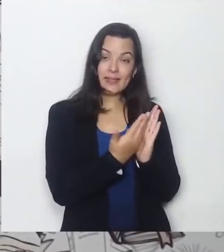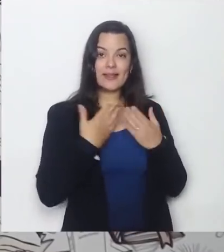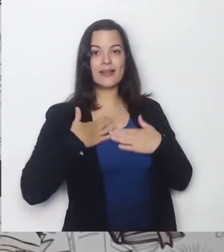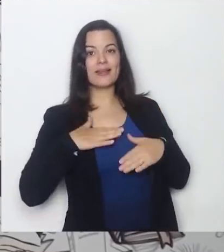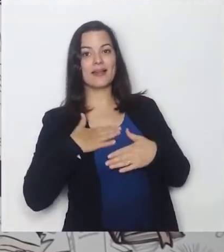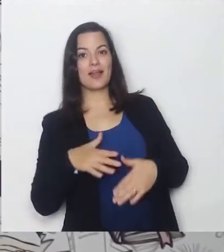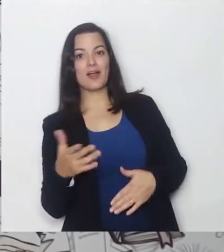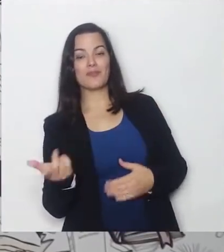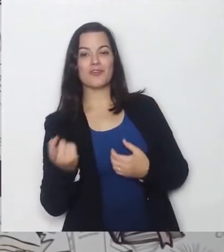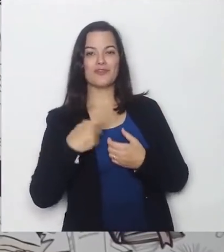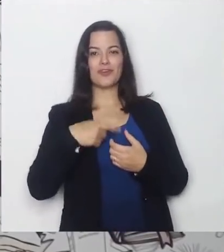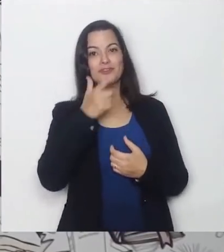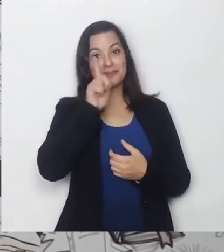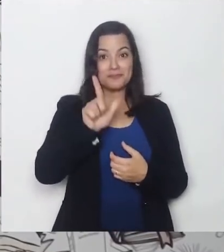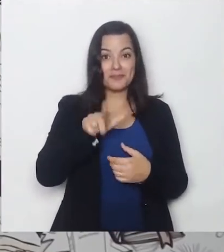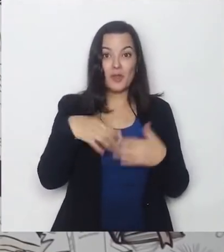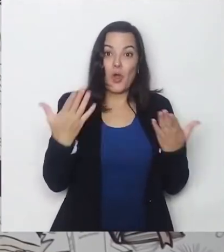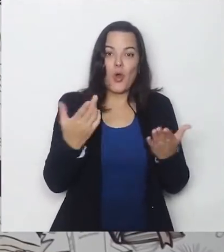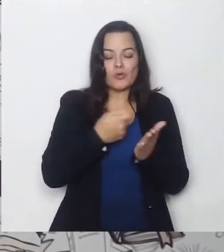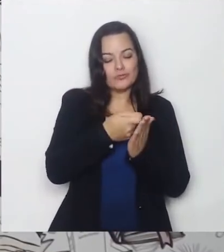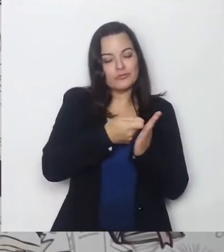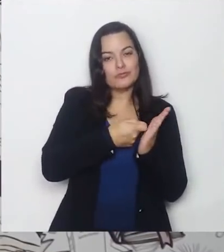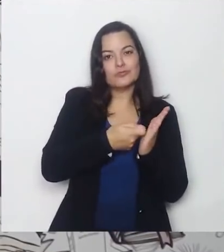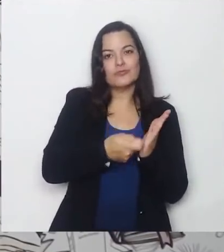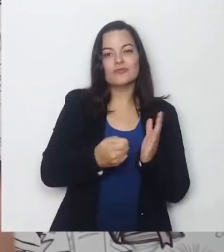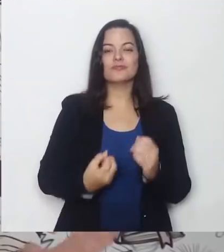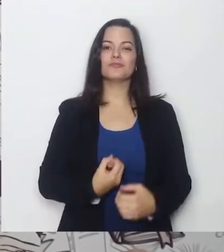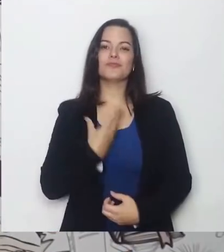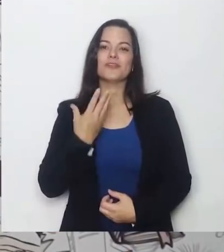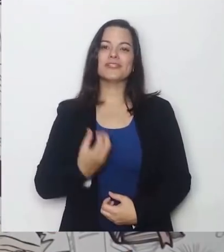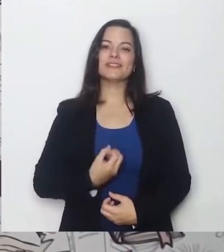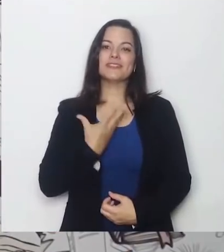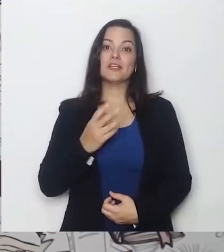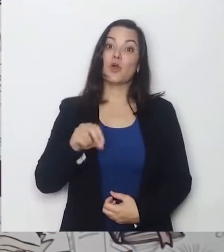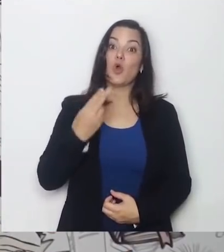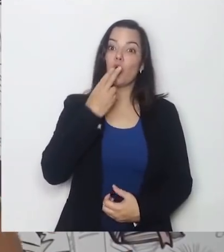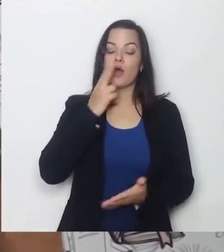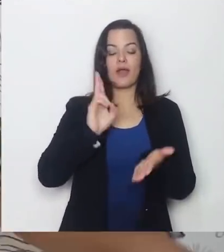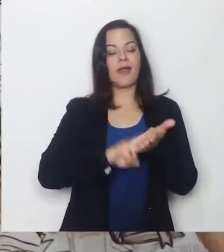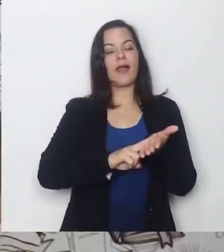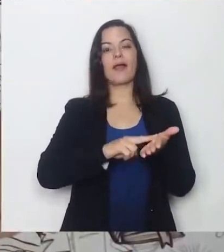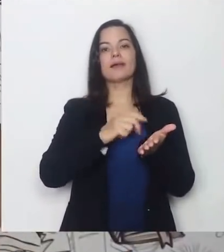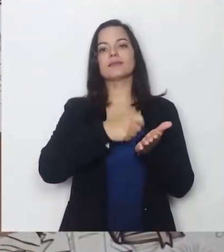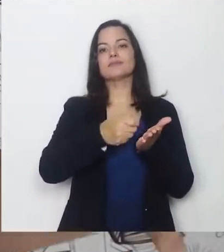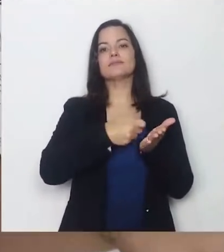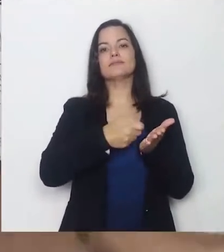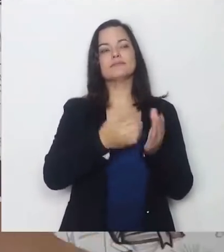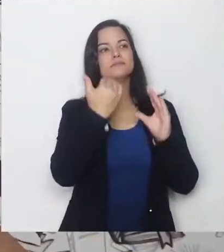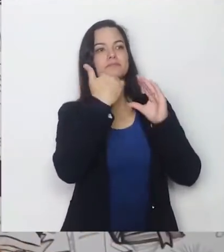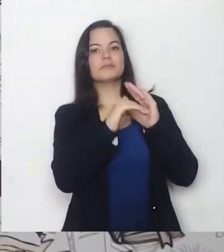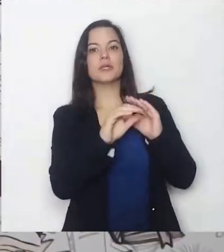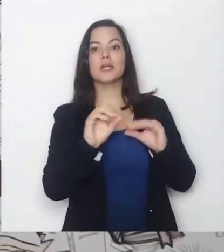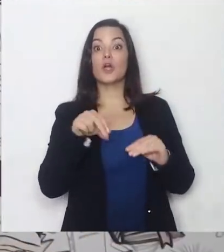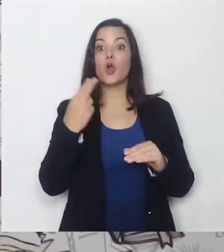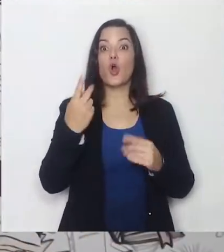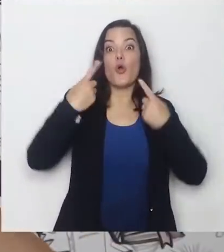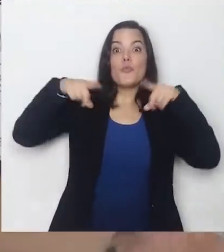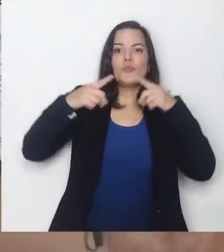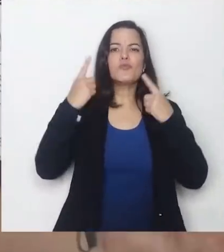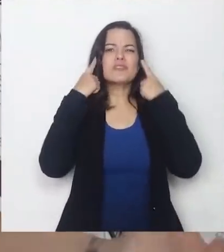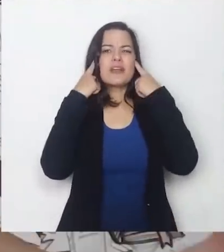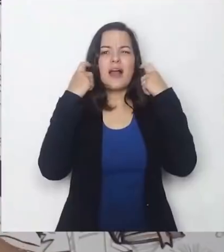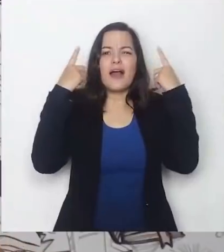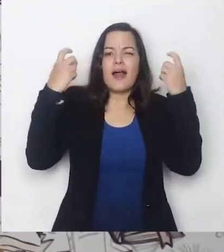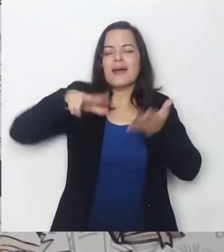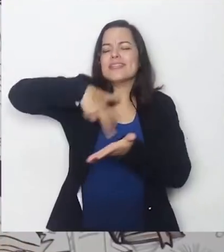acalmar? Você escreve uma poesia? Escreve uma carta? Coloca uma música bem alta e começa a dançar?